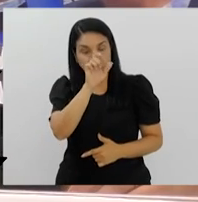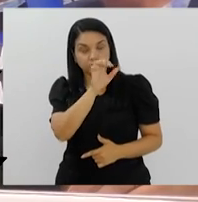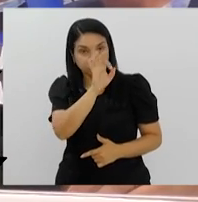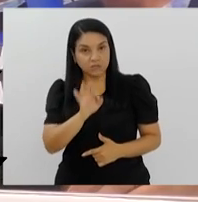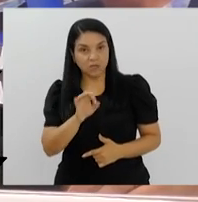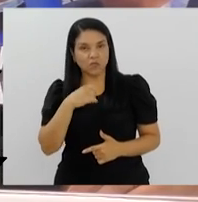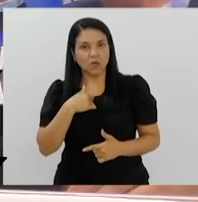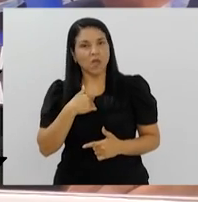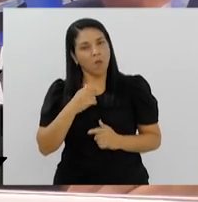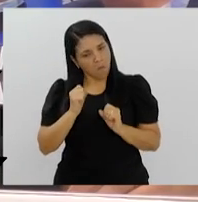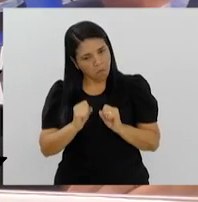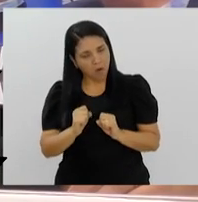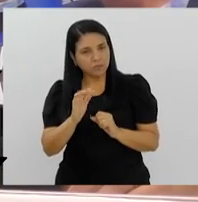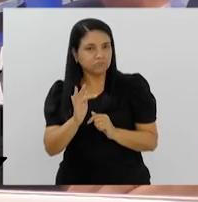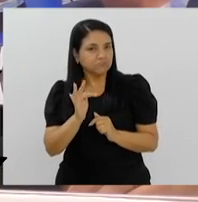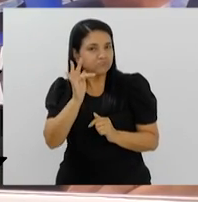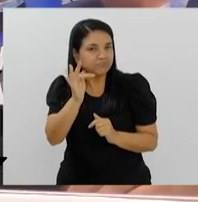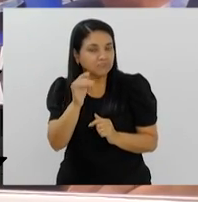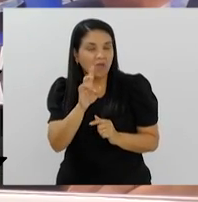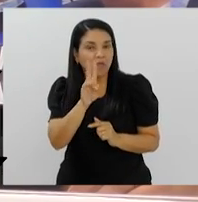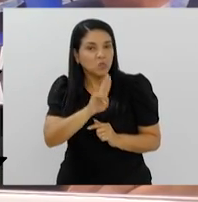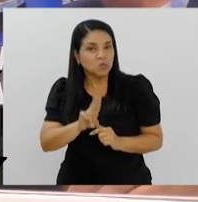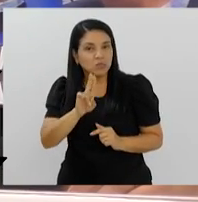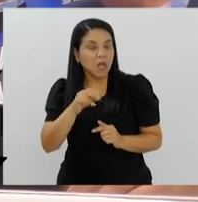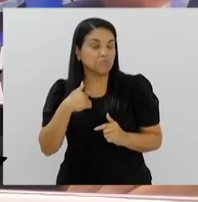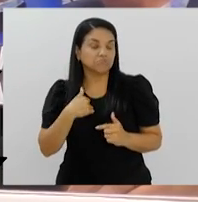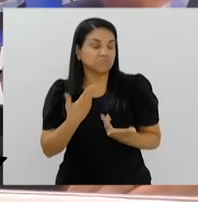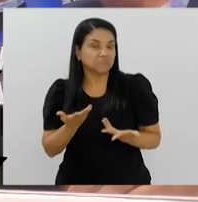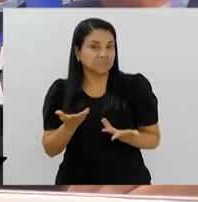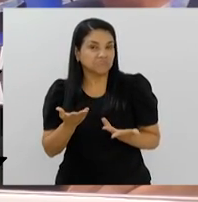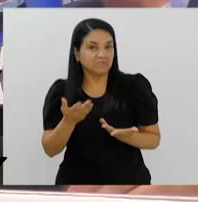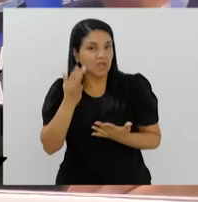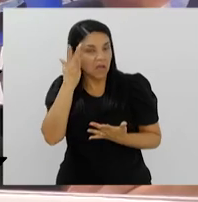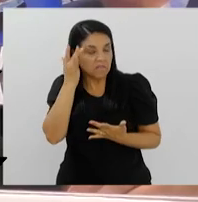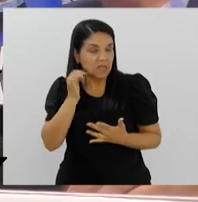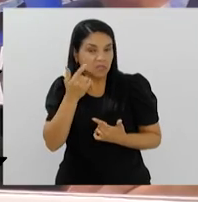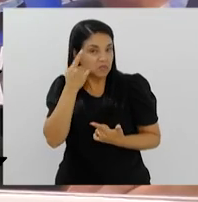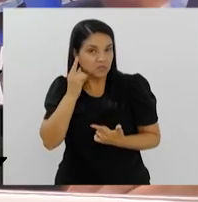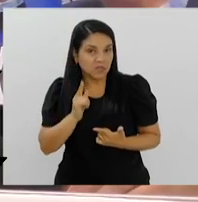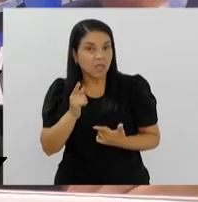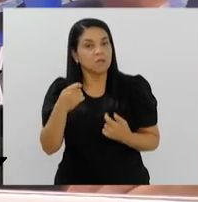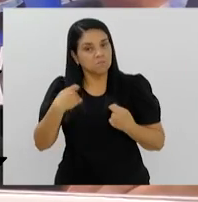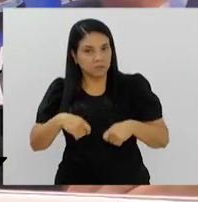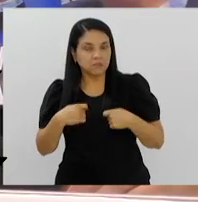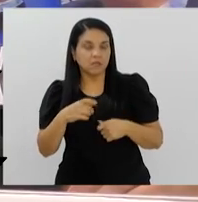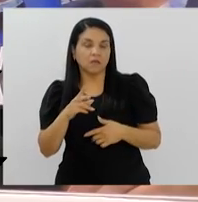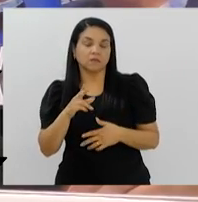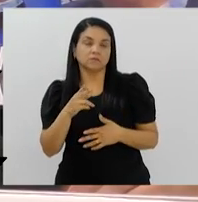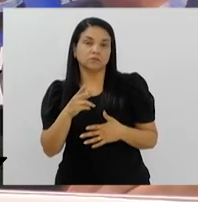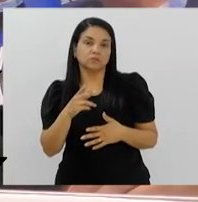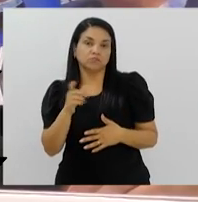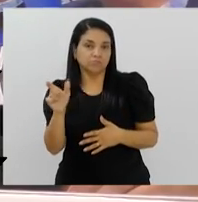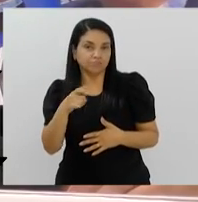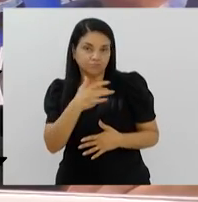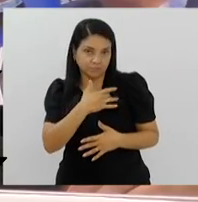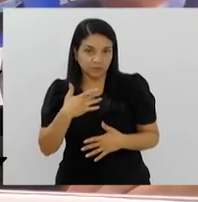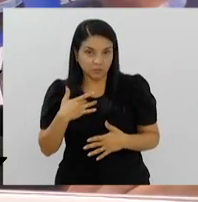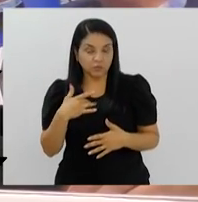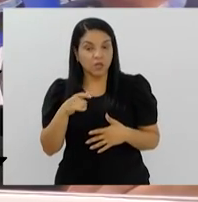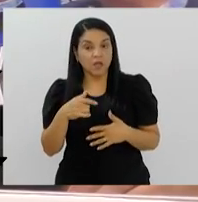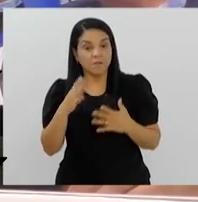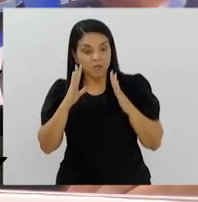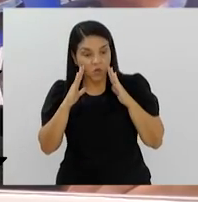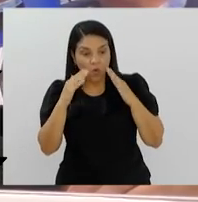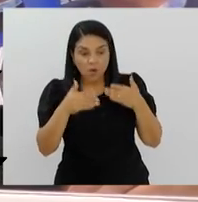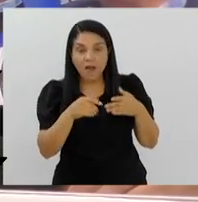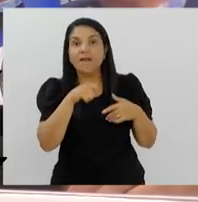plano porque amanhã eu posso usar daqui a pouco pode dar um Piripac aqui no sei o dia de amanhã e eu precisar do plano e a gente tem que olhar para quem tá precisando do plano